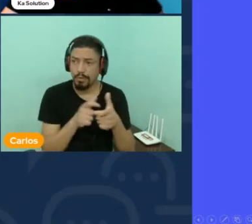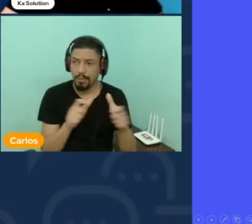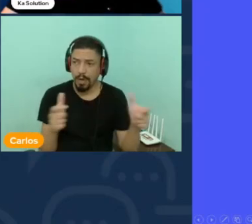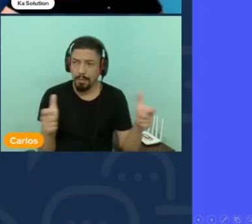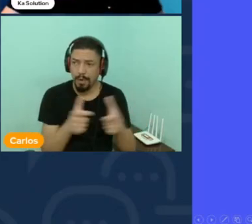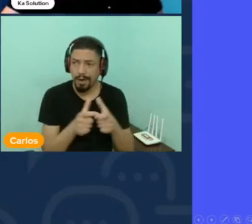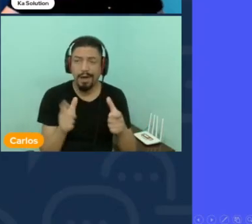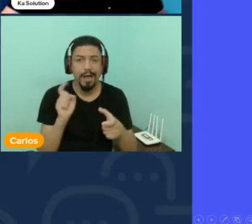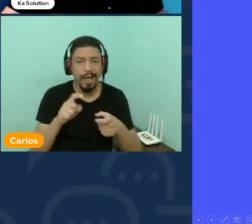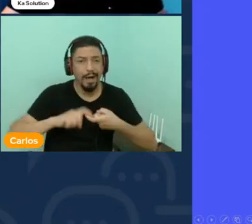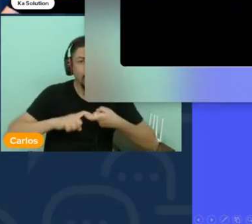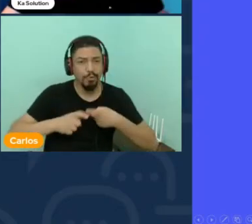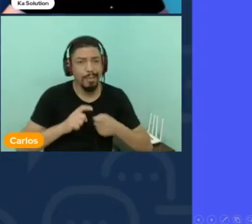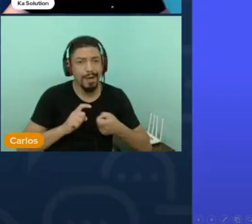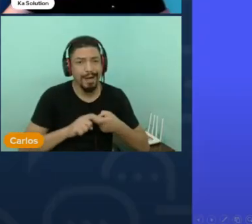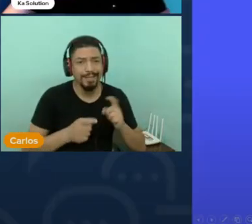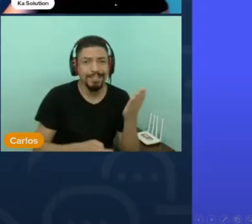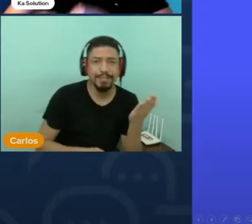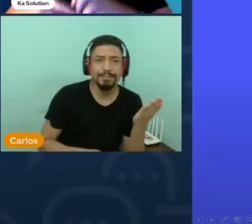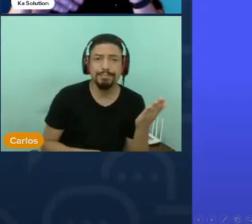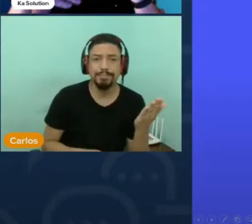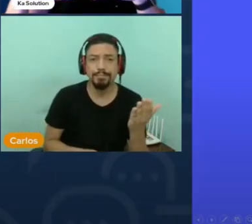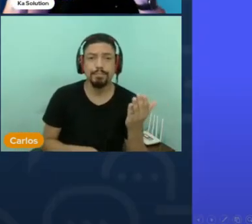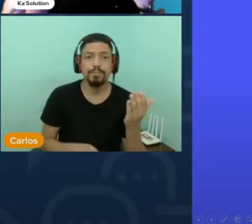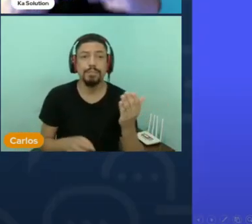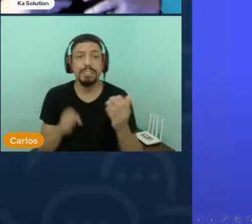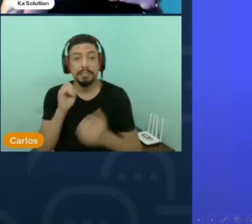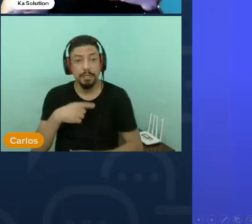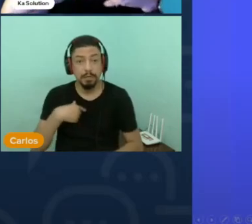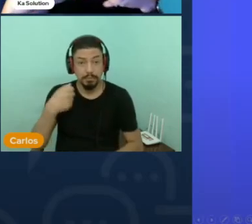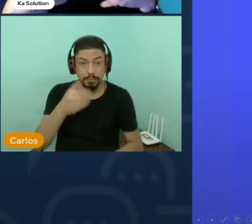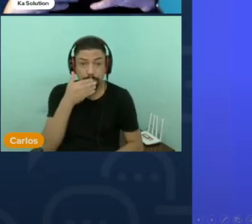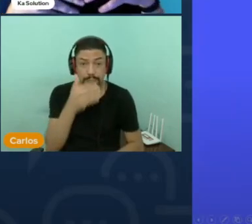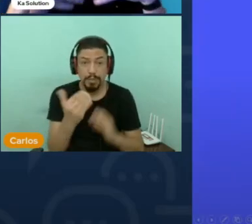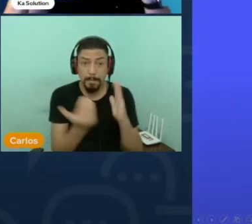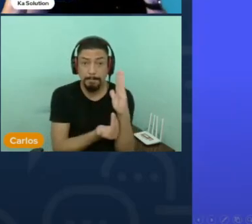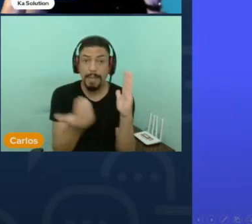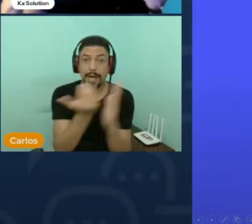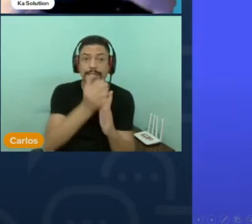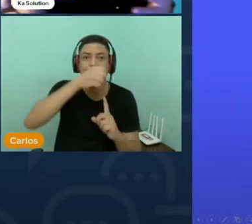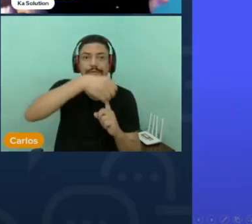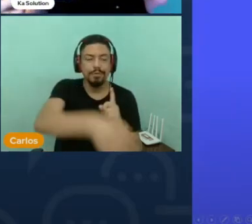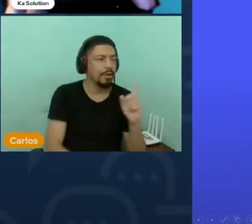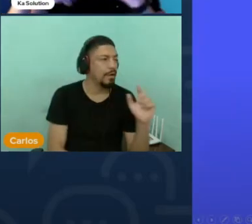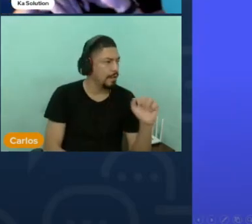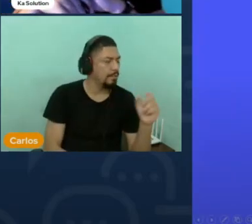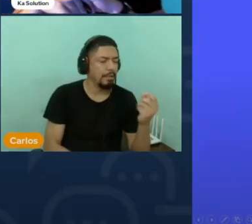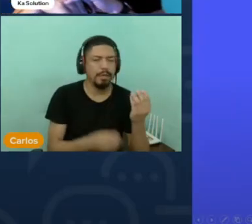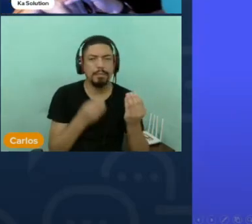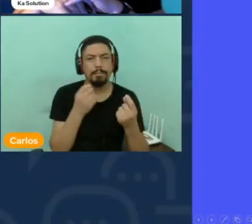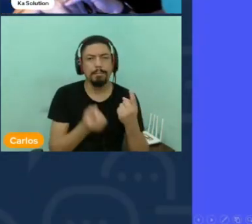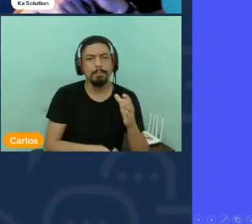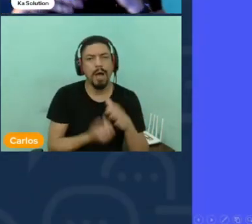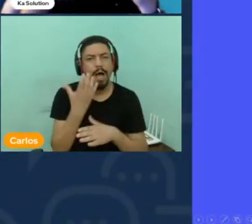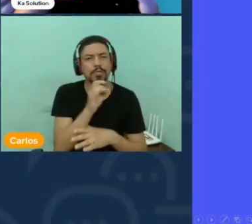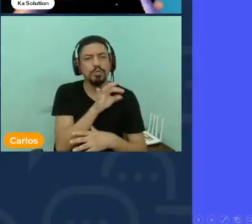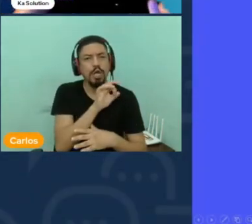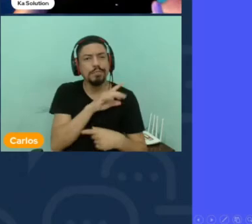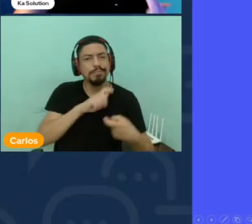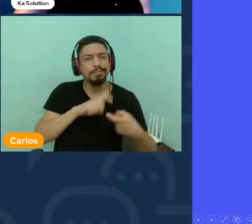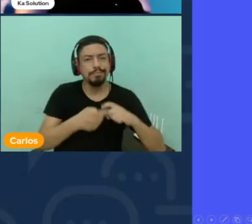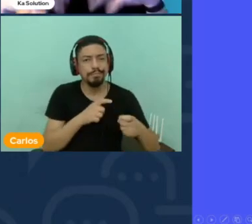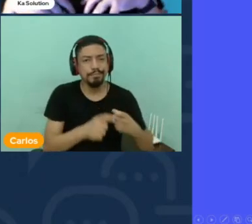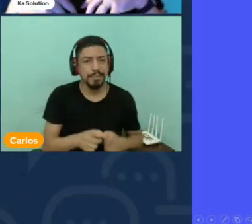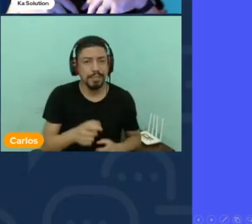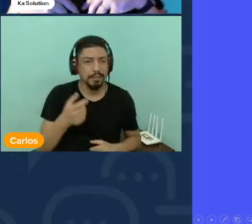também é automática. Ou seja, se eu preciso de mais servidores, a AWS cria para mim automaticamente. Se eu